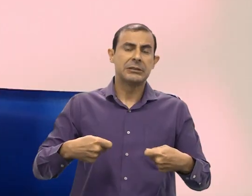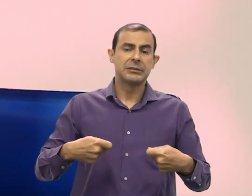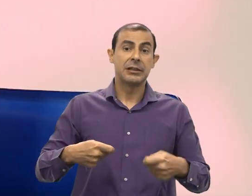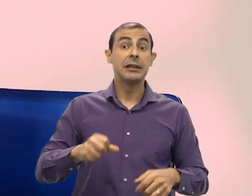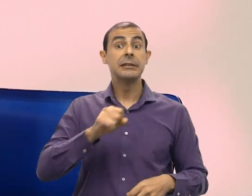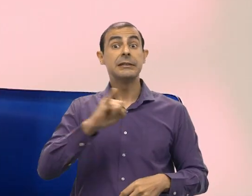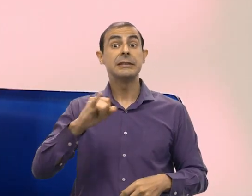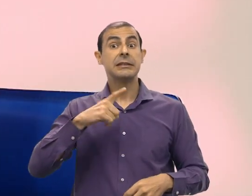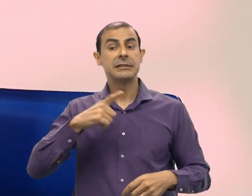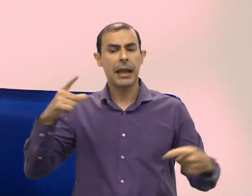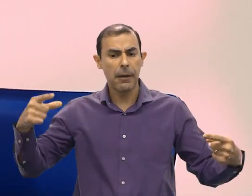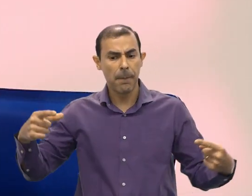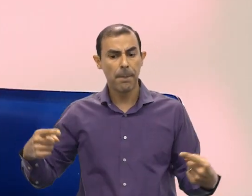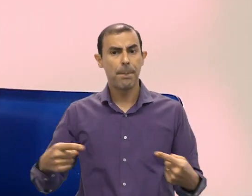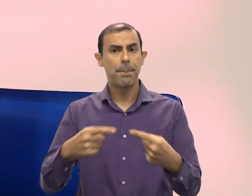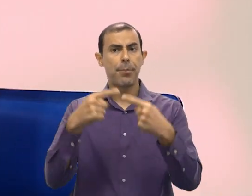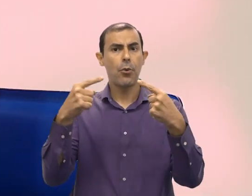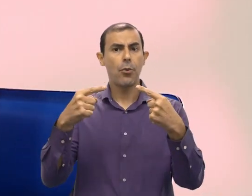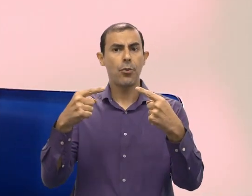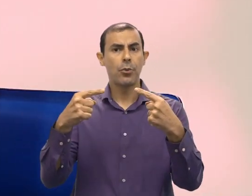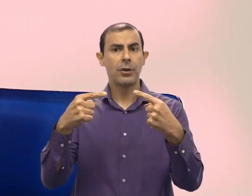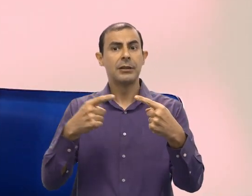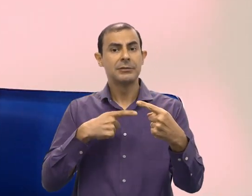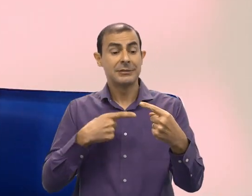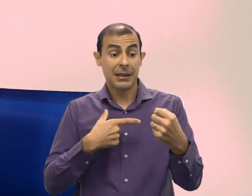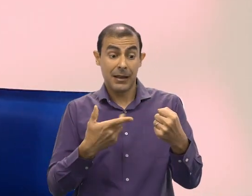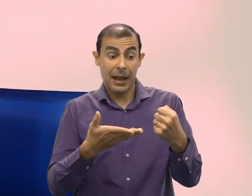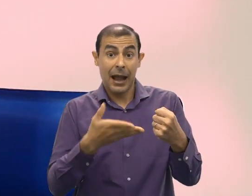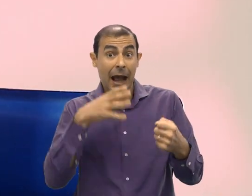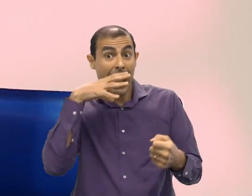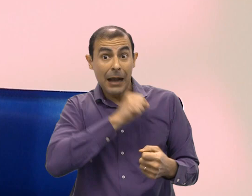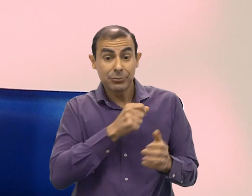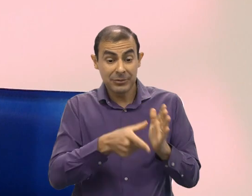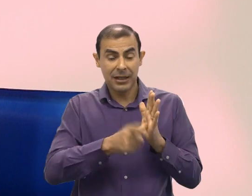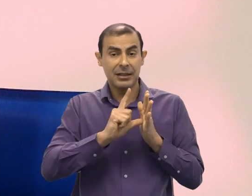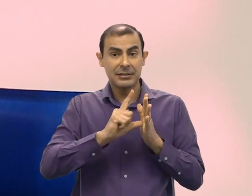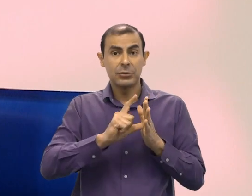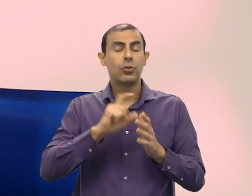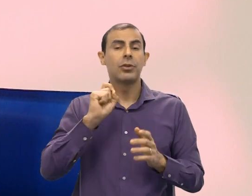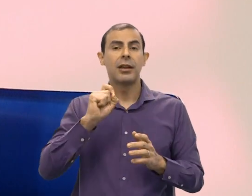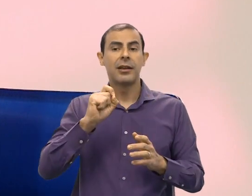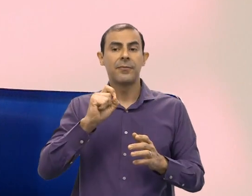que precisam. Quando há uma compatibilidade, a gente chama num estágio inicial,